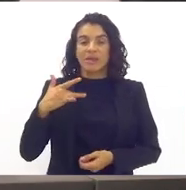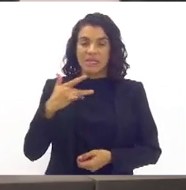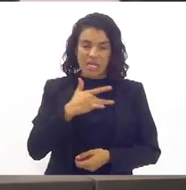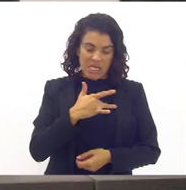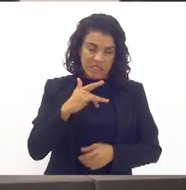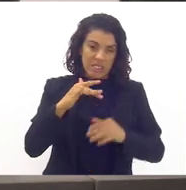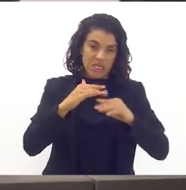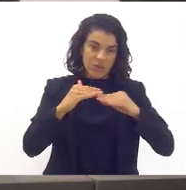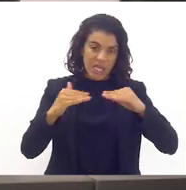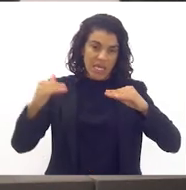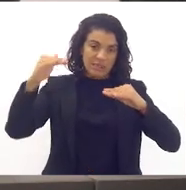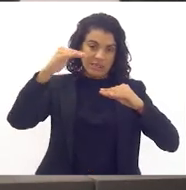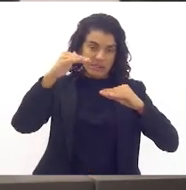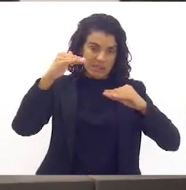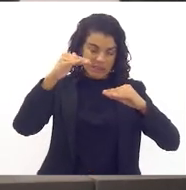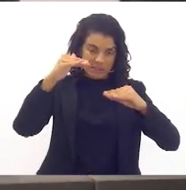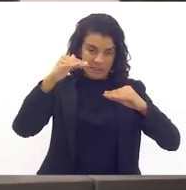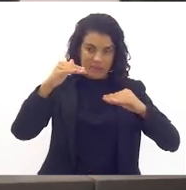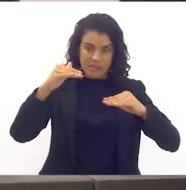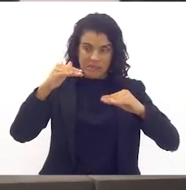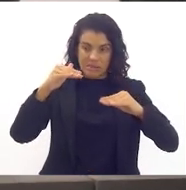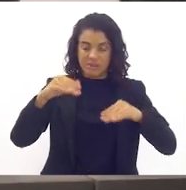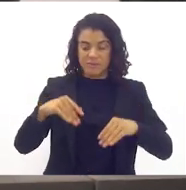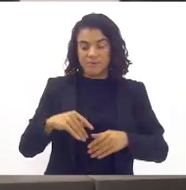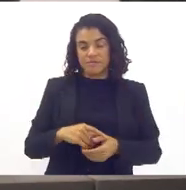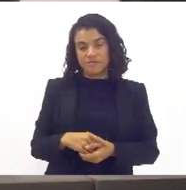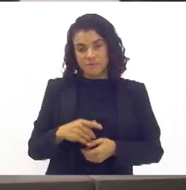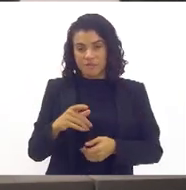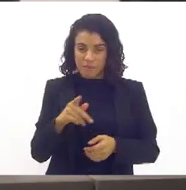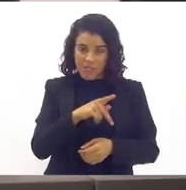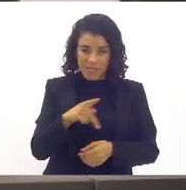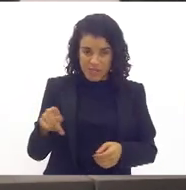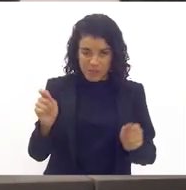tá acima. Me permita aqui, presidente,